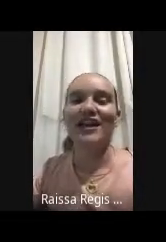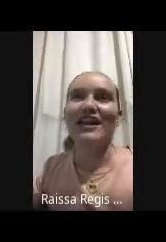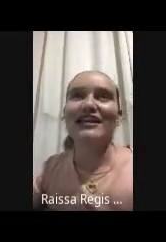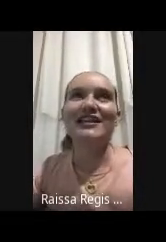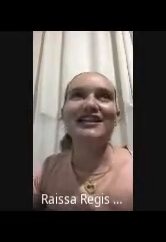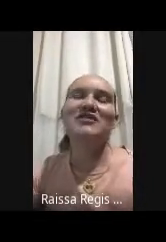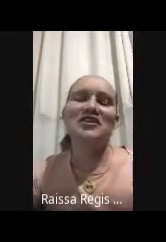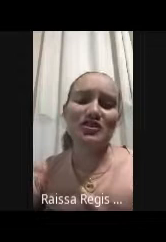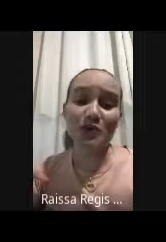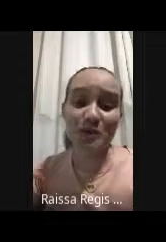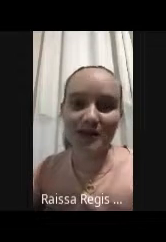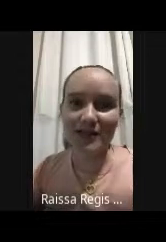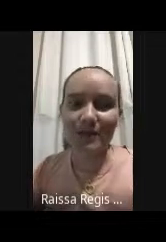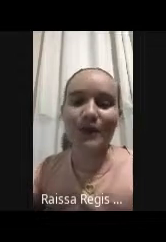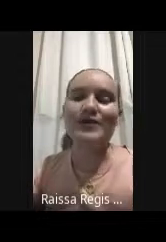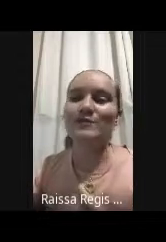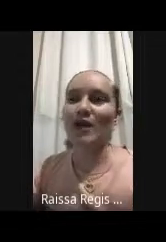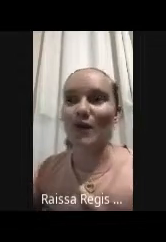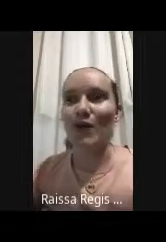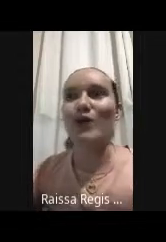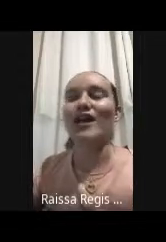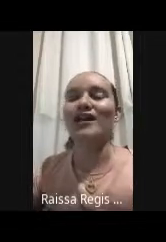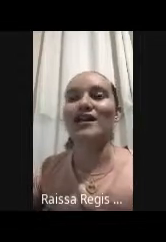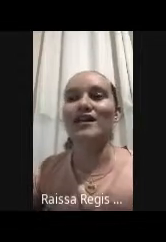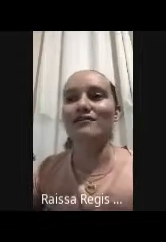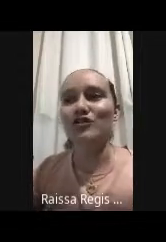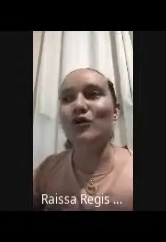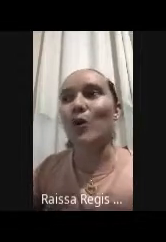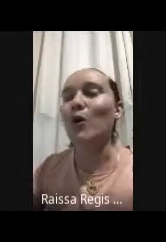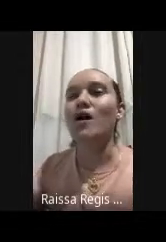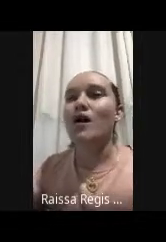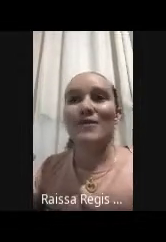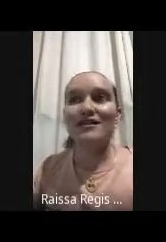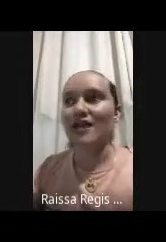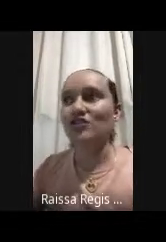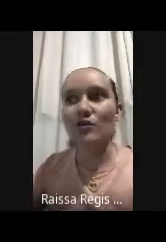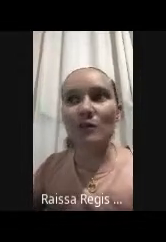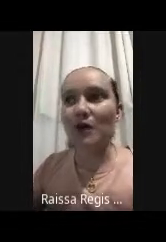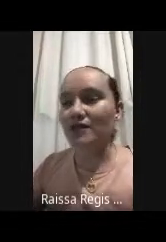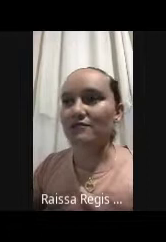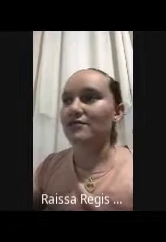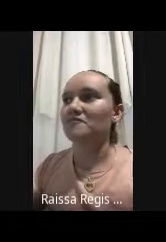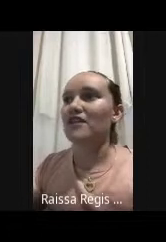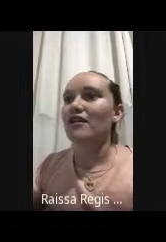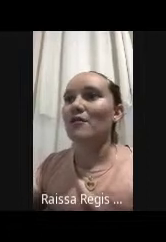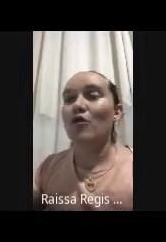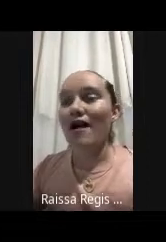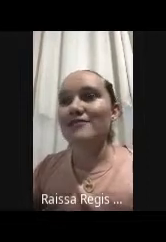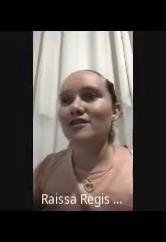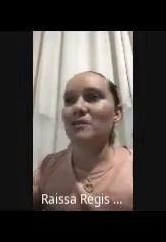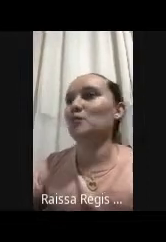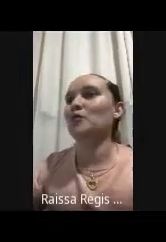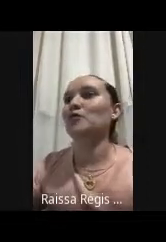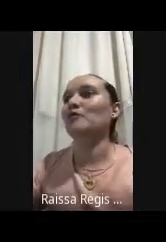diário. E aí, acho que sua irmã depois pegou, né, e divulgou. Mas assim, é de suma importância